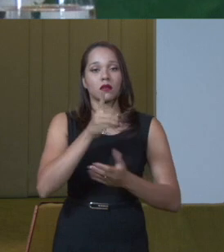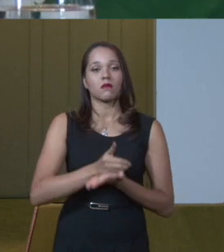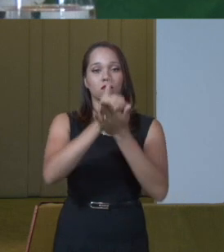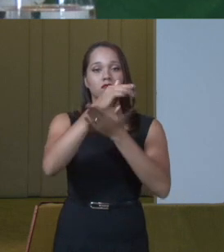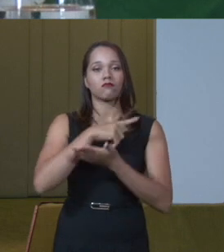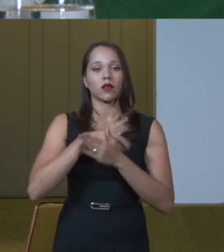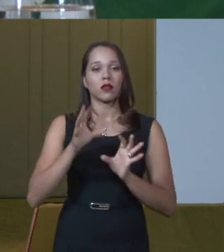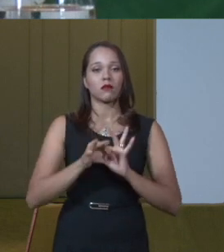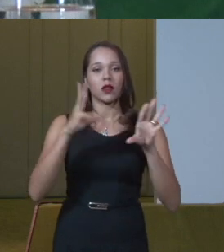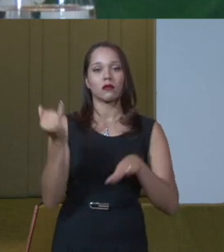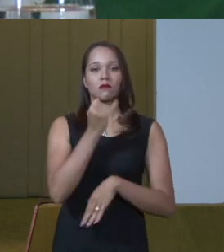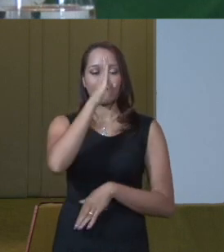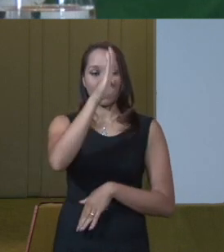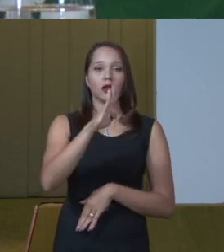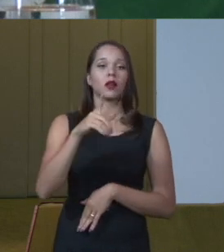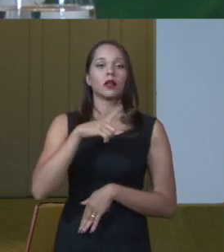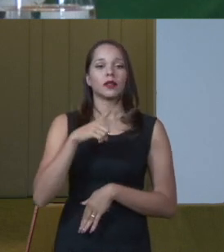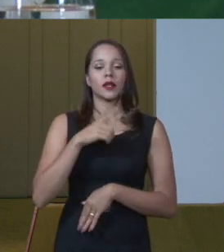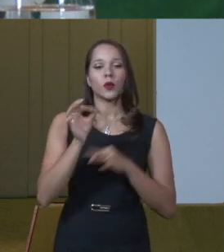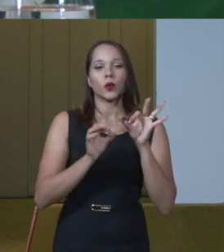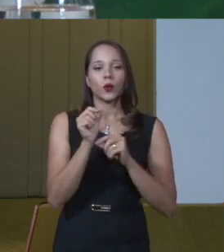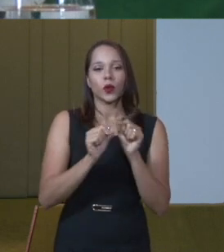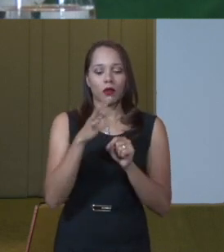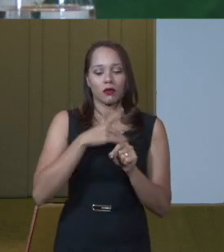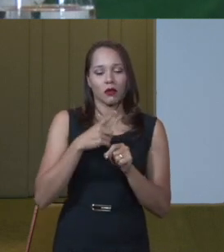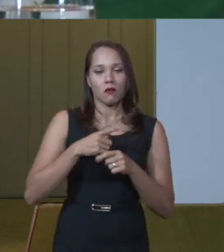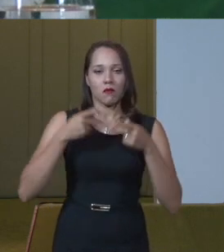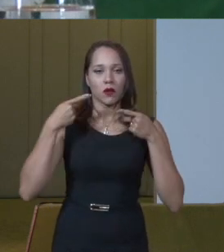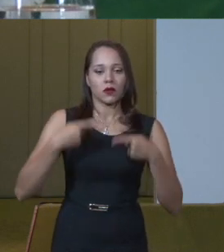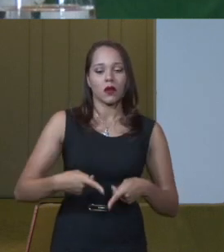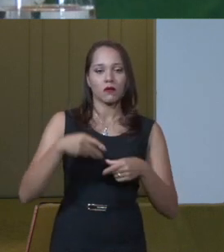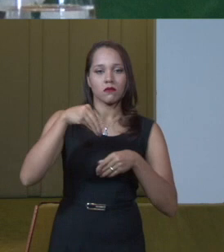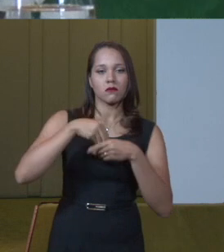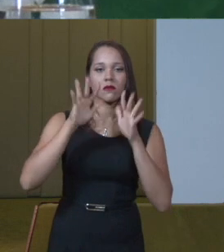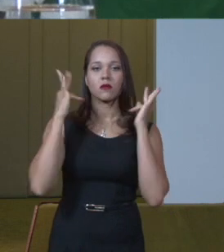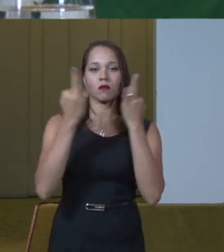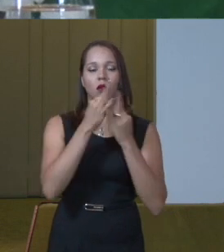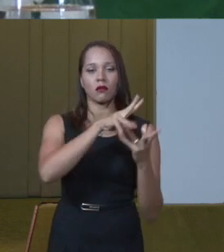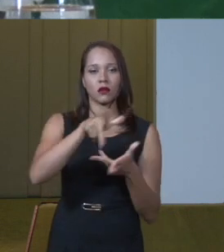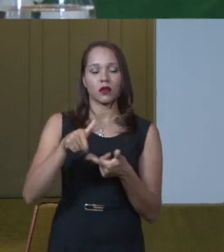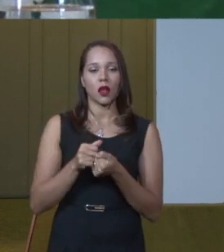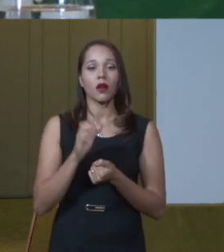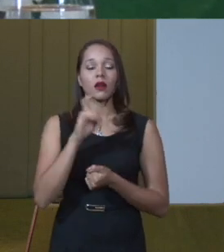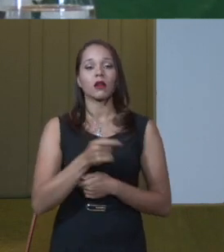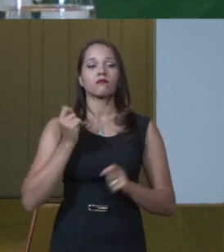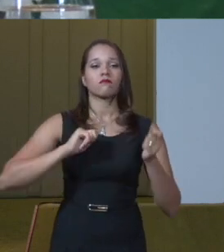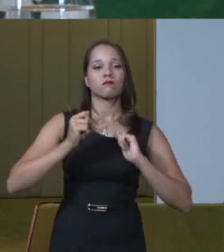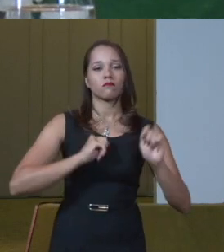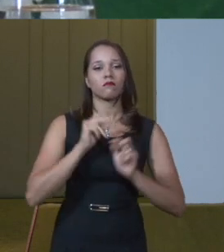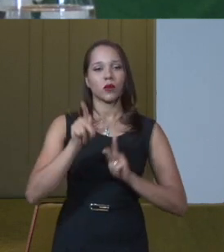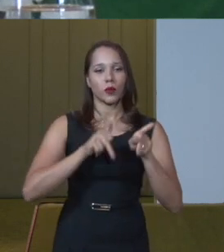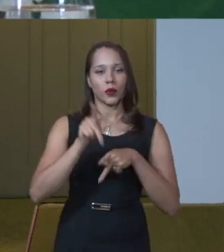fundamentais, estamos alinhando nossas posições nos fóruns internacionais aos anseios do povo brasileiro, refletidos